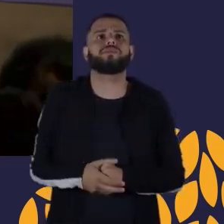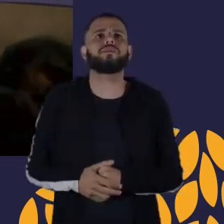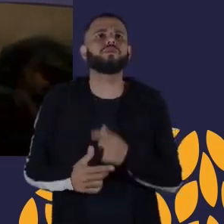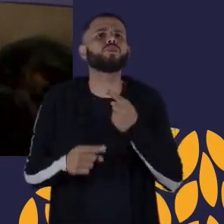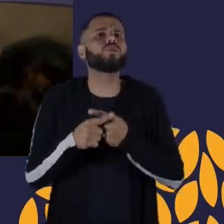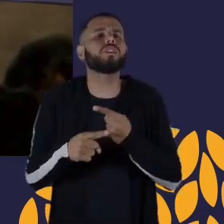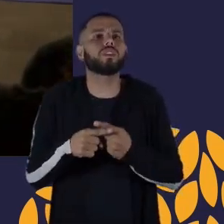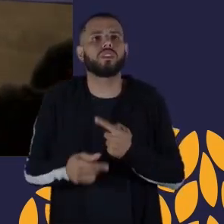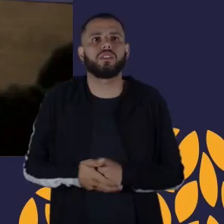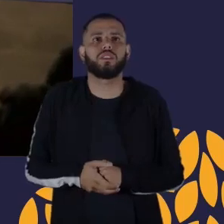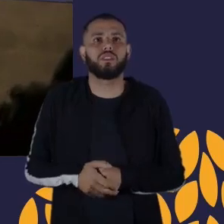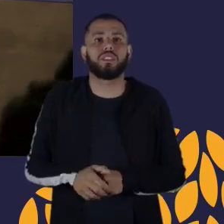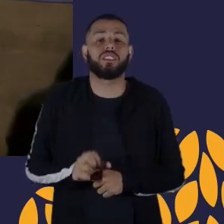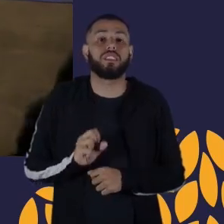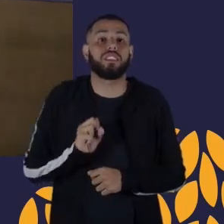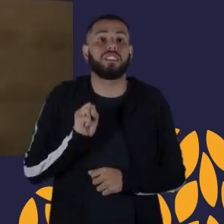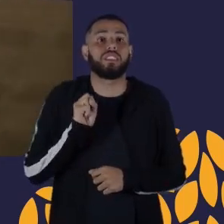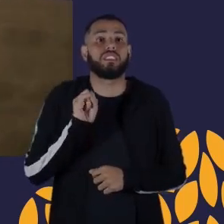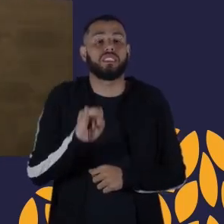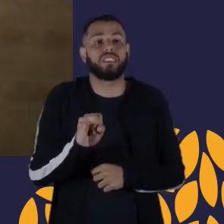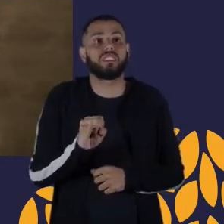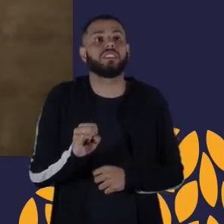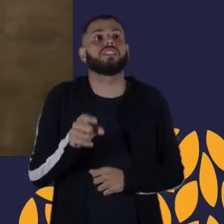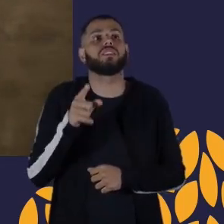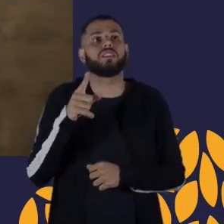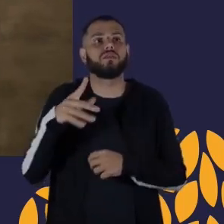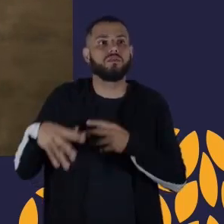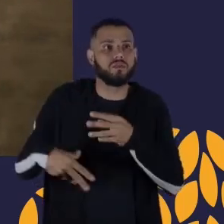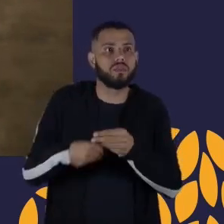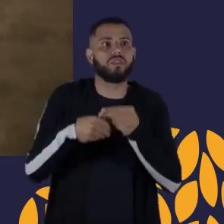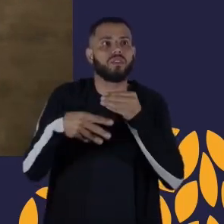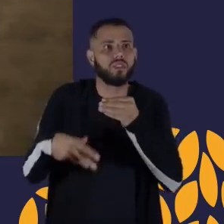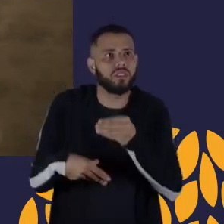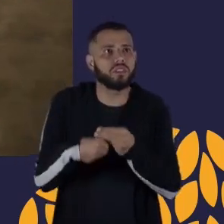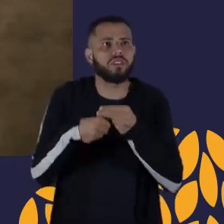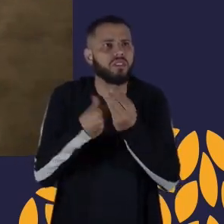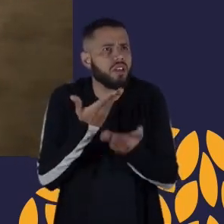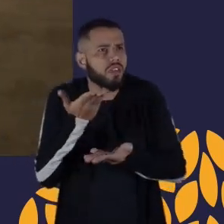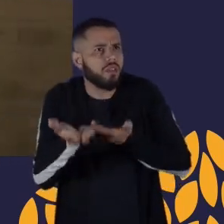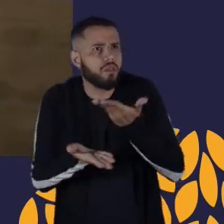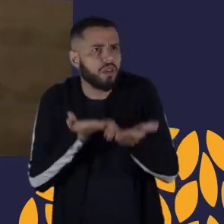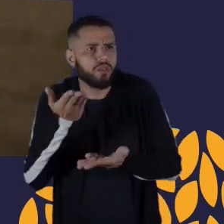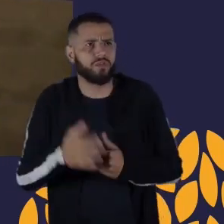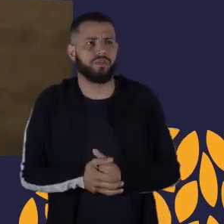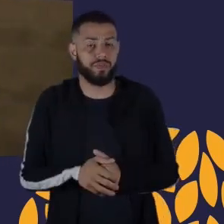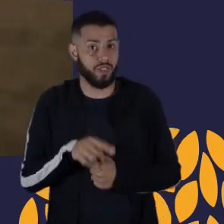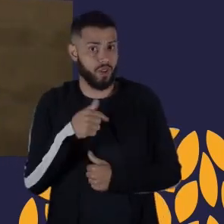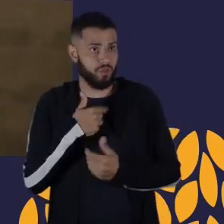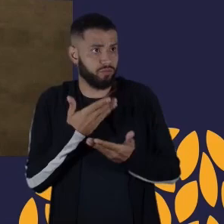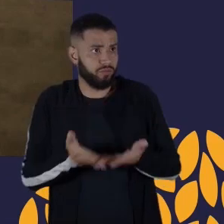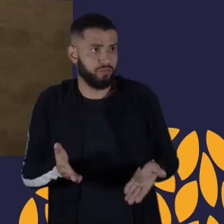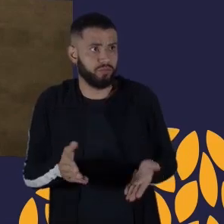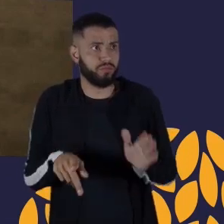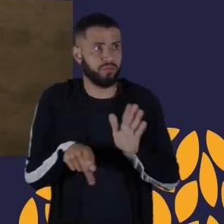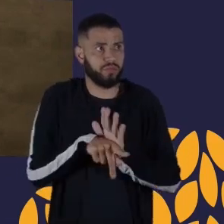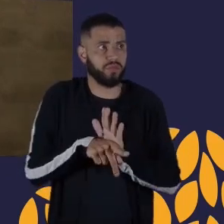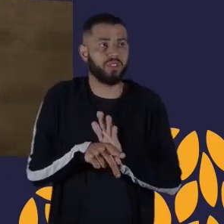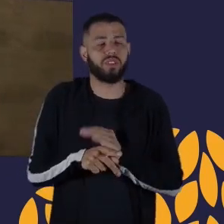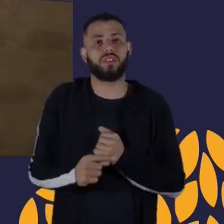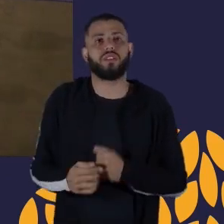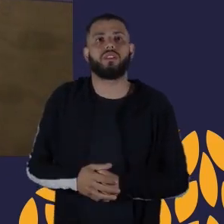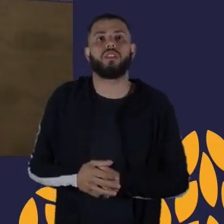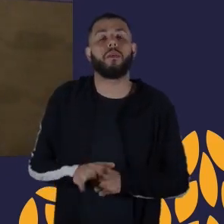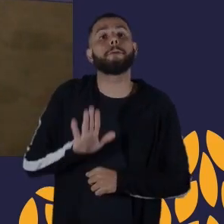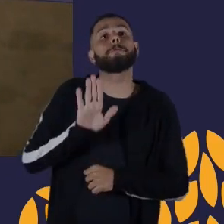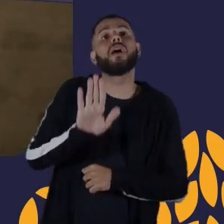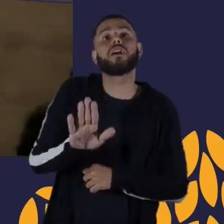Que se sumam, vão ser sumados a tratamento convencional. Eu não quero tomar a quimioterapia.